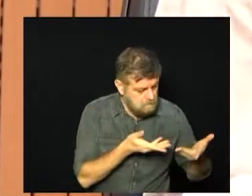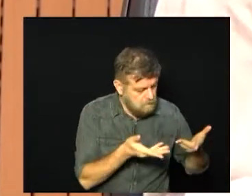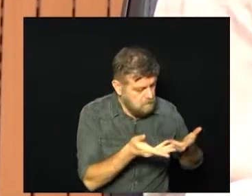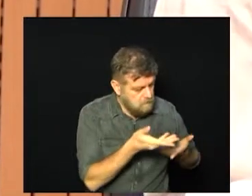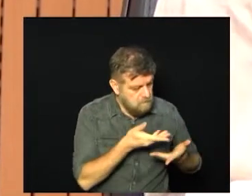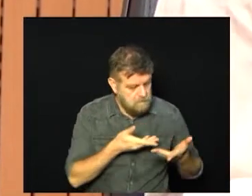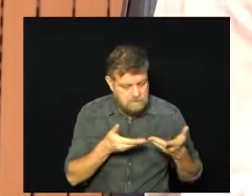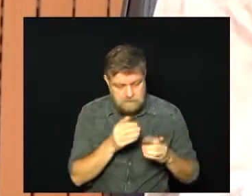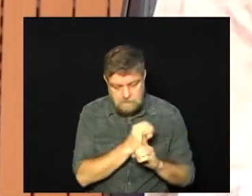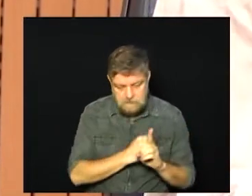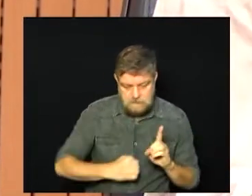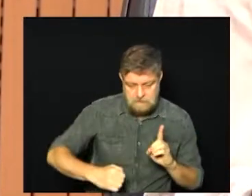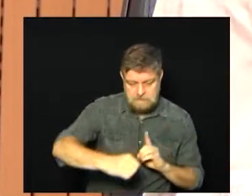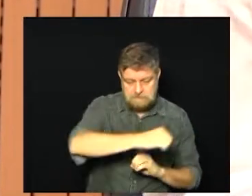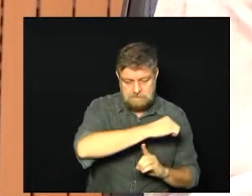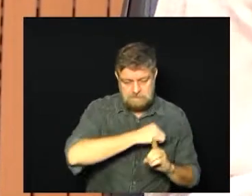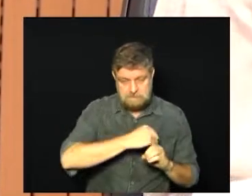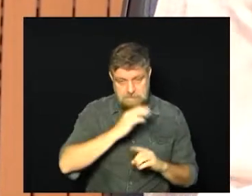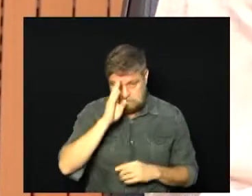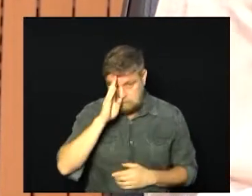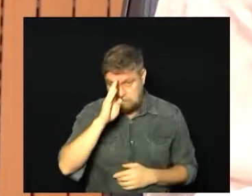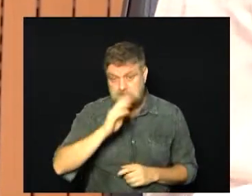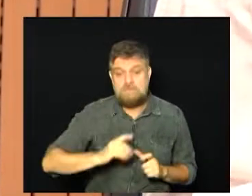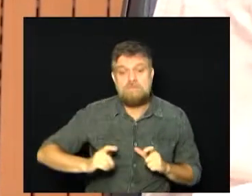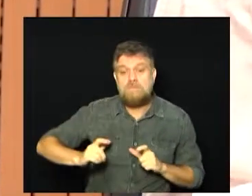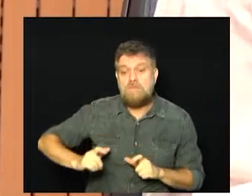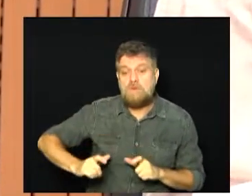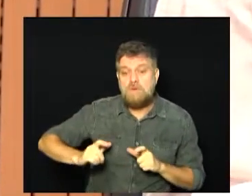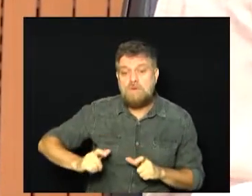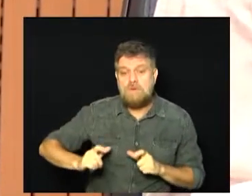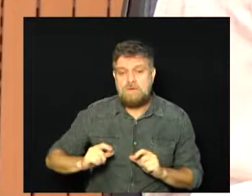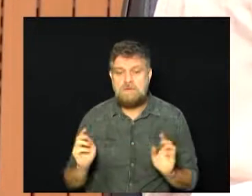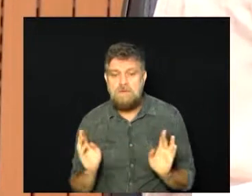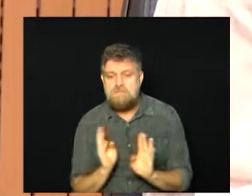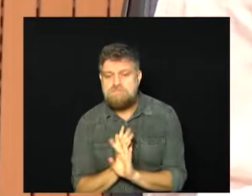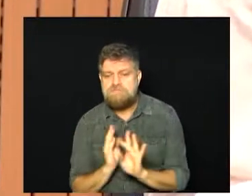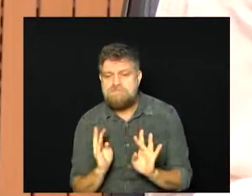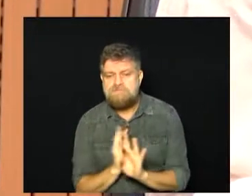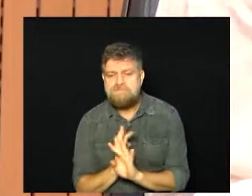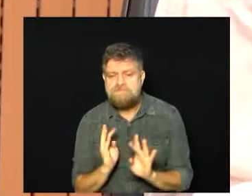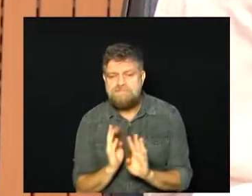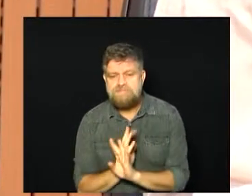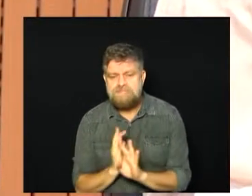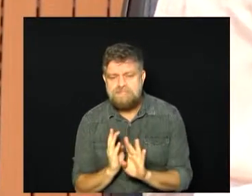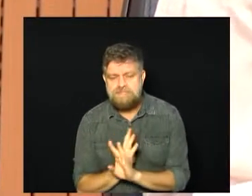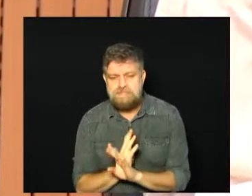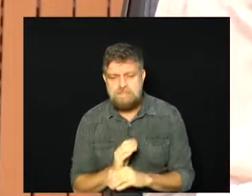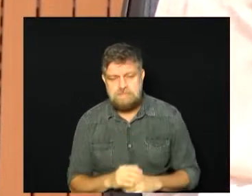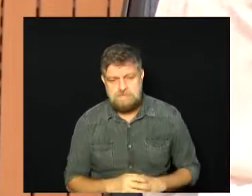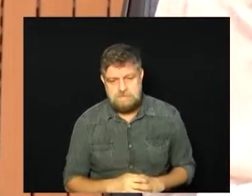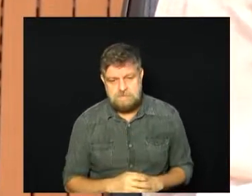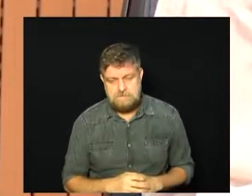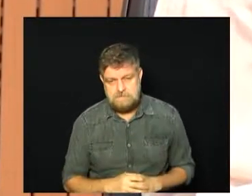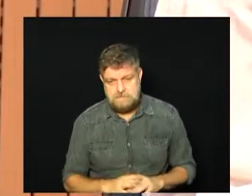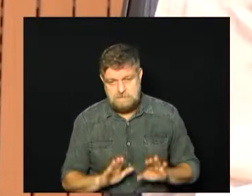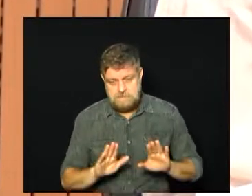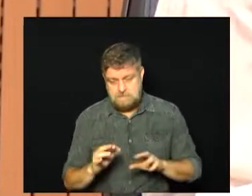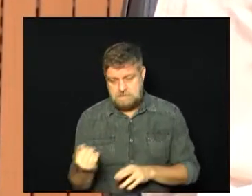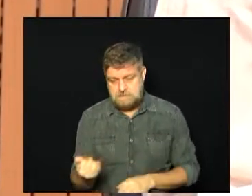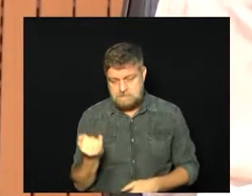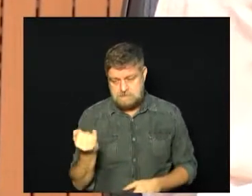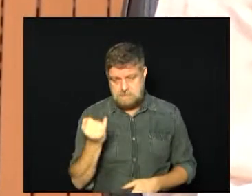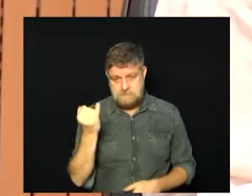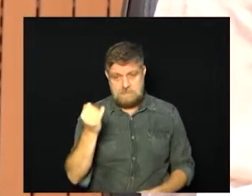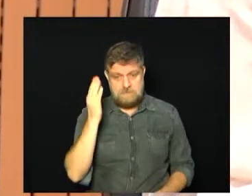na sociedade, principalmente nos locais que haja mais concentração de pessoas, mas é importante